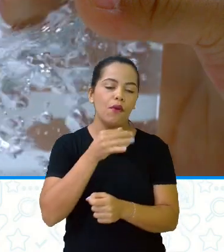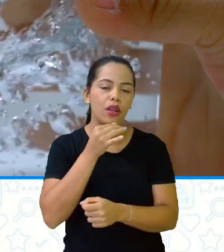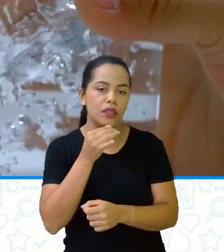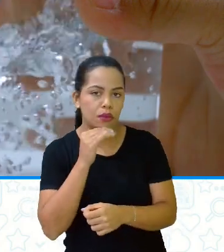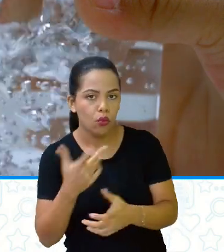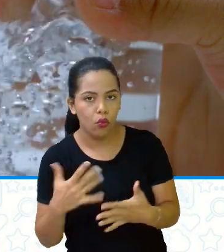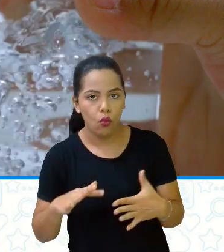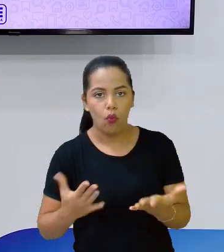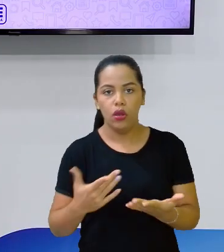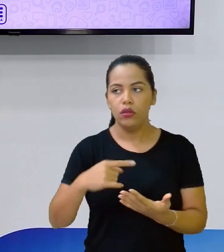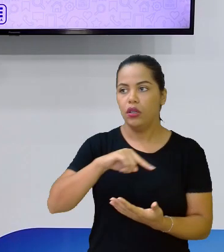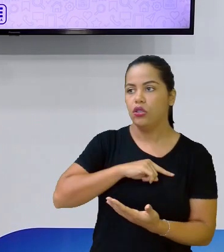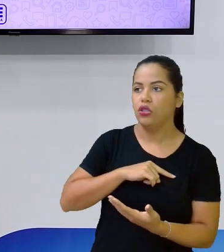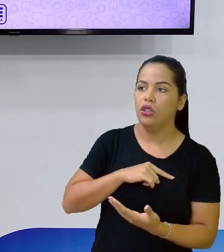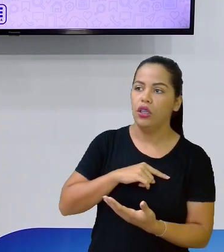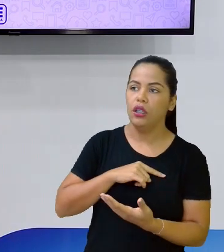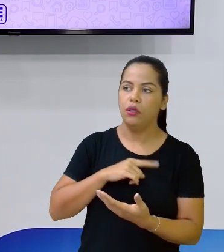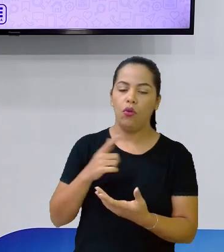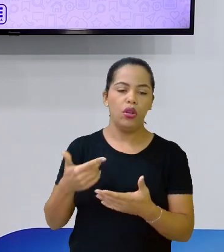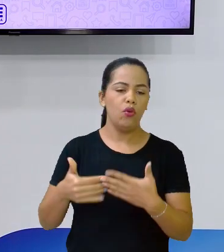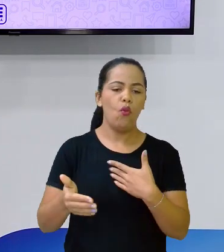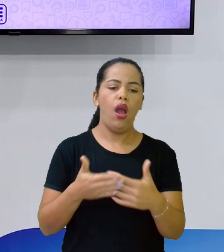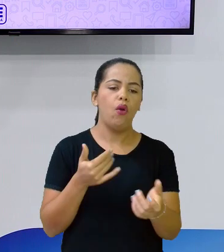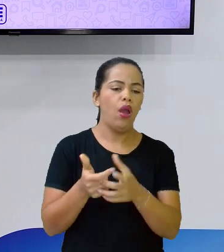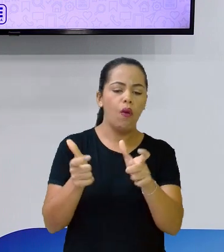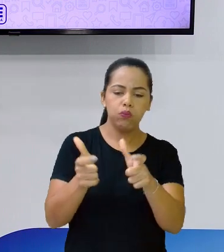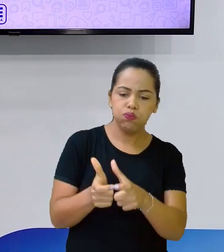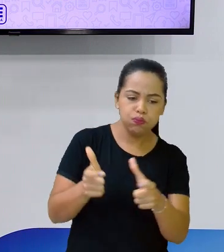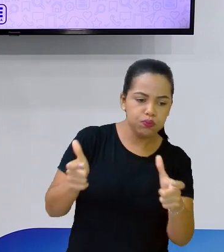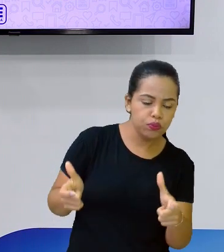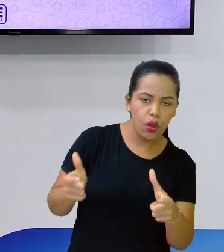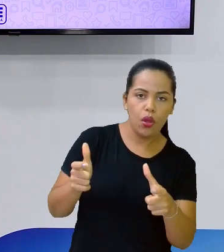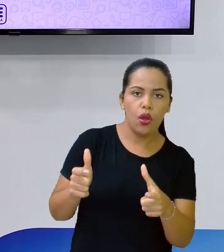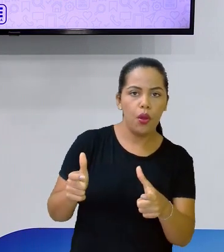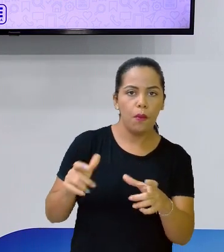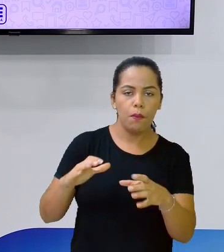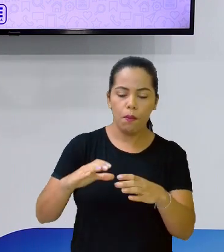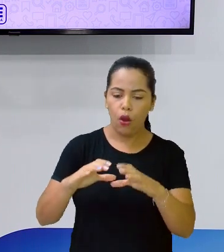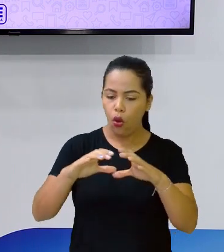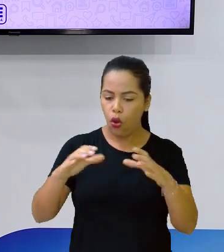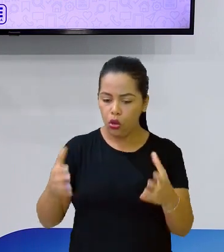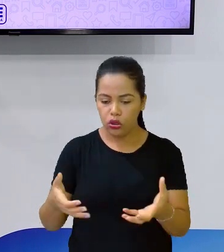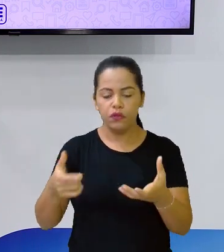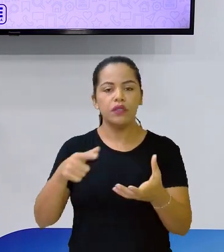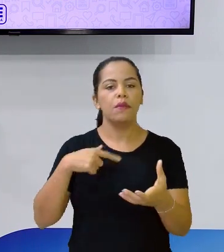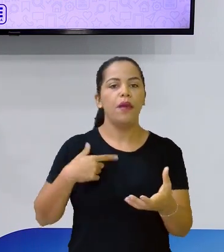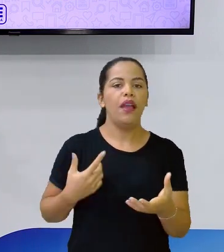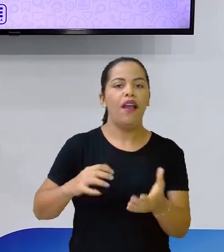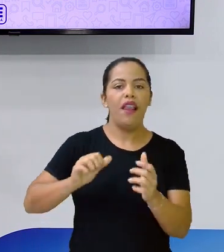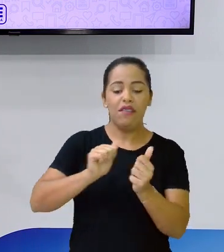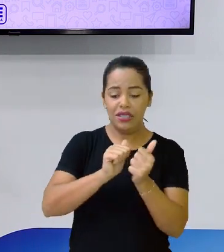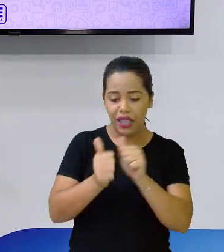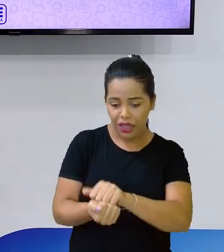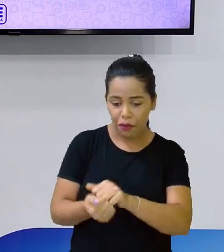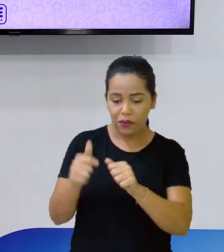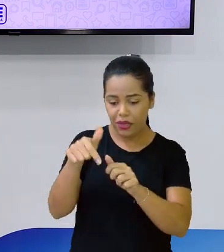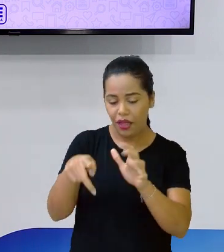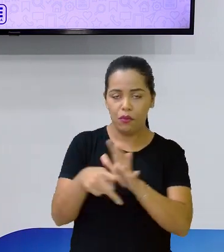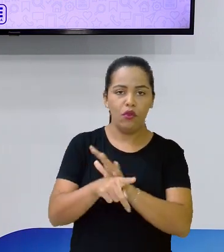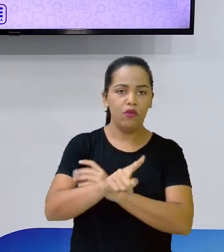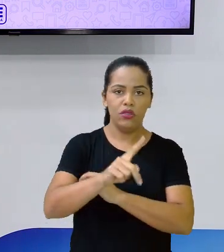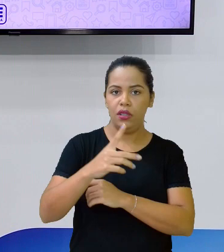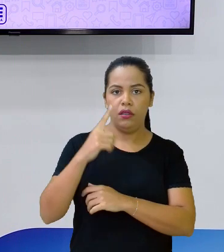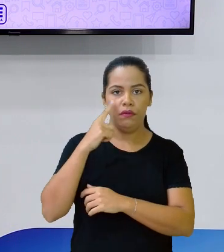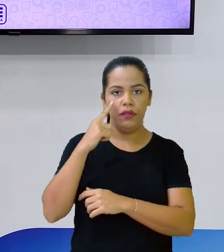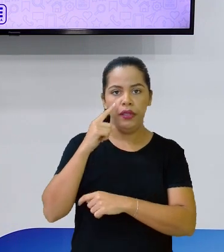contida. Então, qualquer vasilha que você for colocar a água, ela vai se adaptar àquela vasilha. Você não vai ver que a